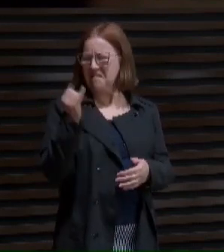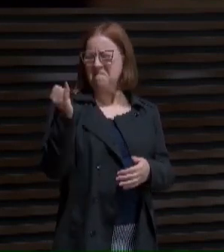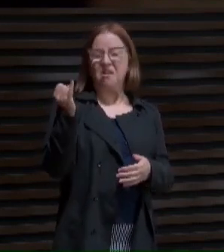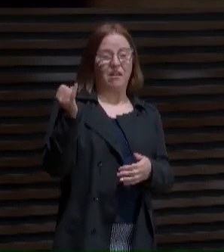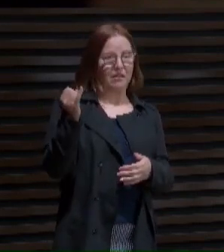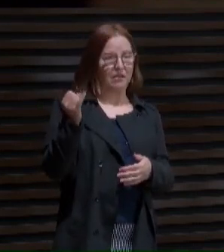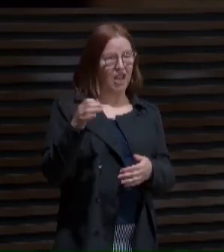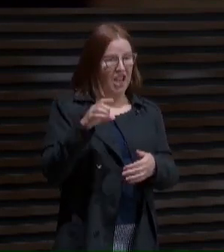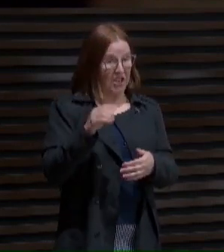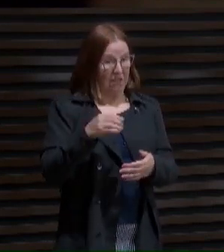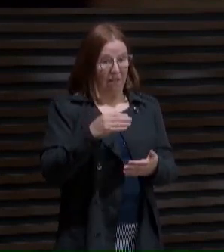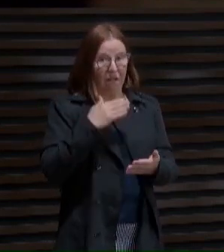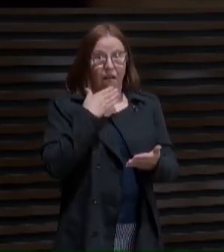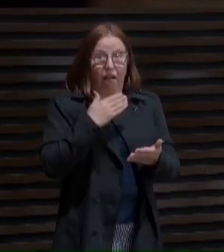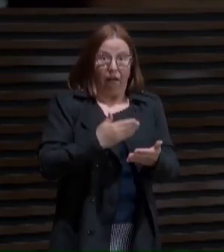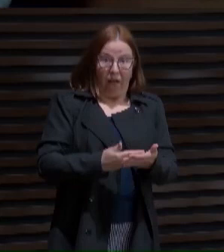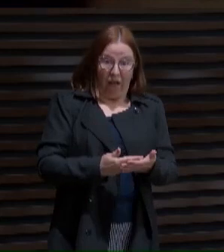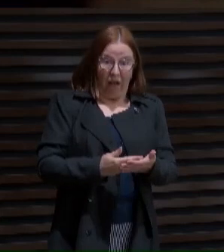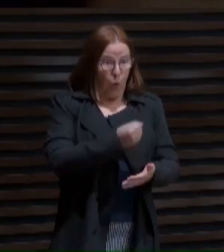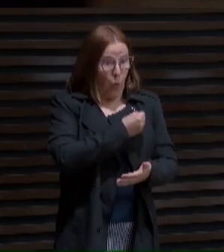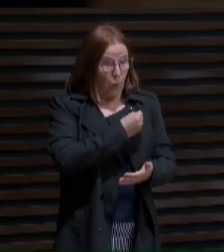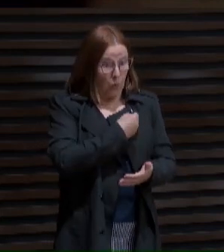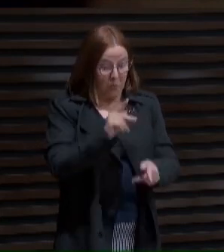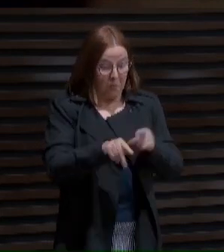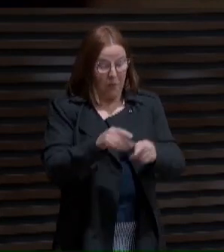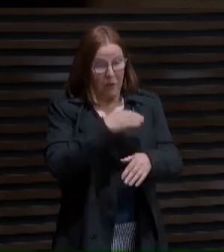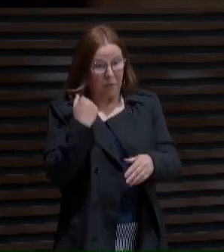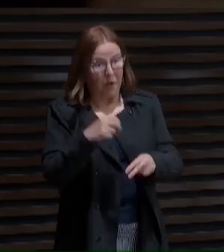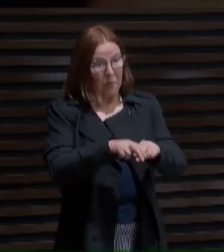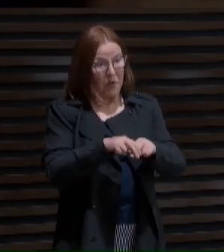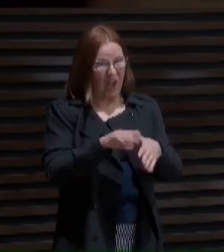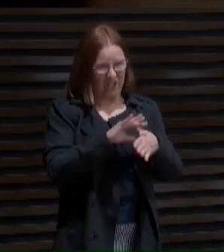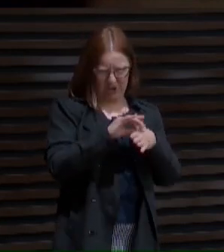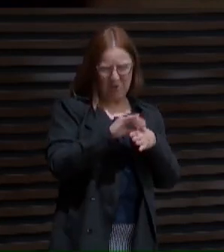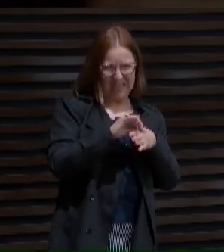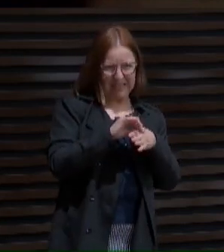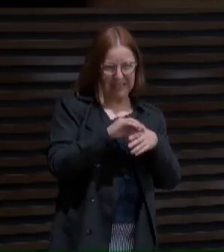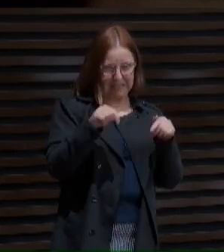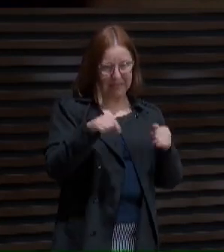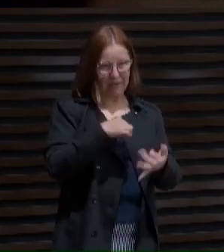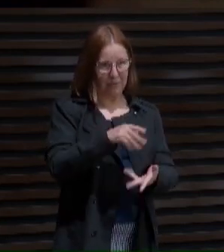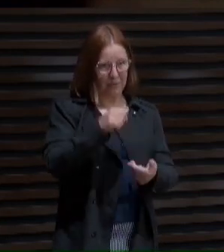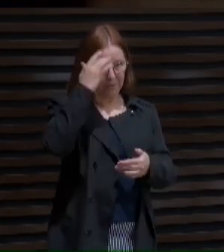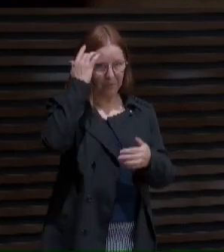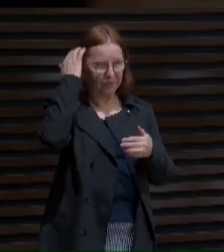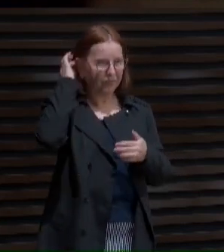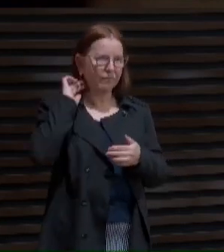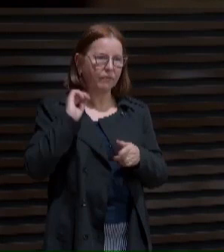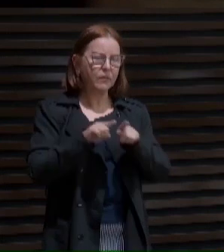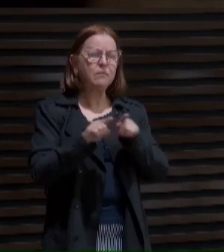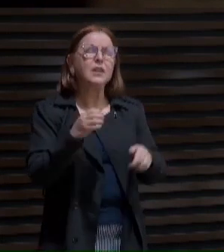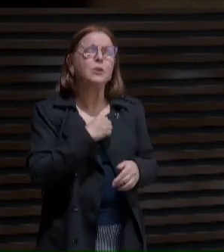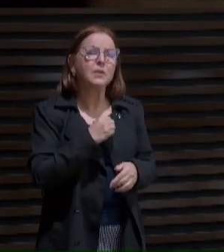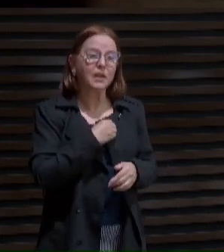números dessas outras doenças que a humanidade ela foi acometida. Mas e o